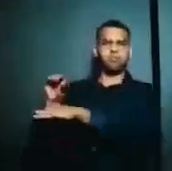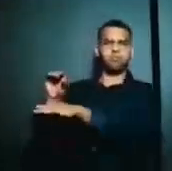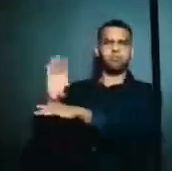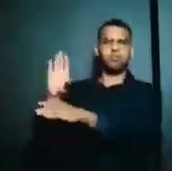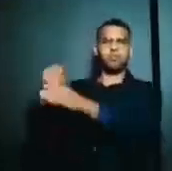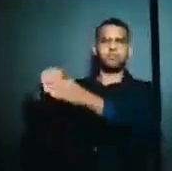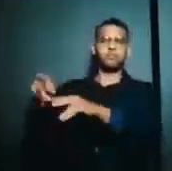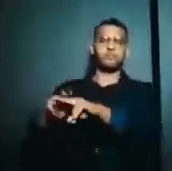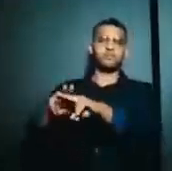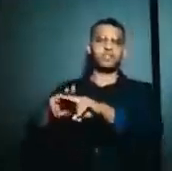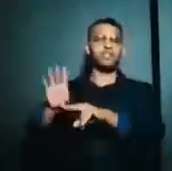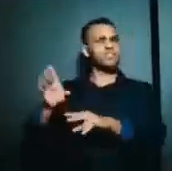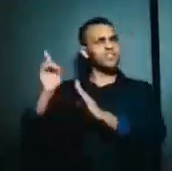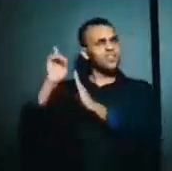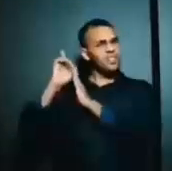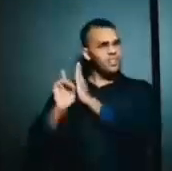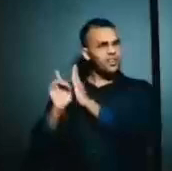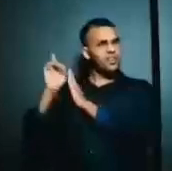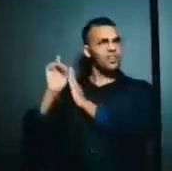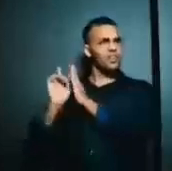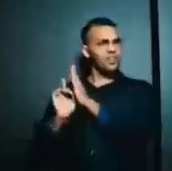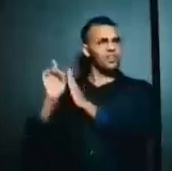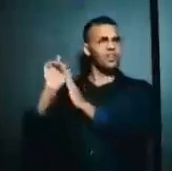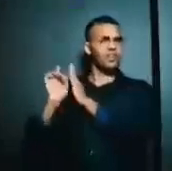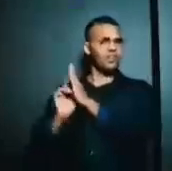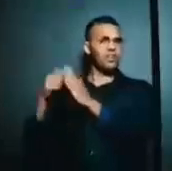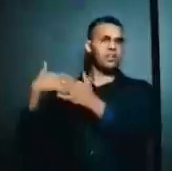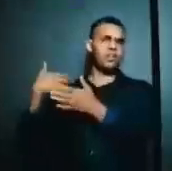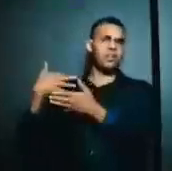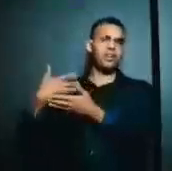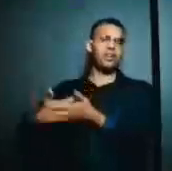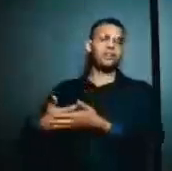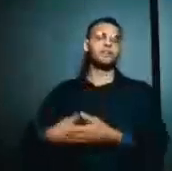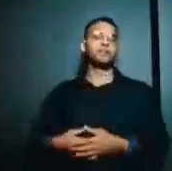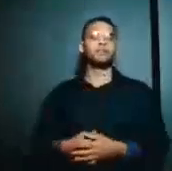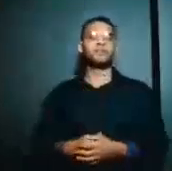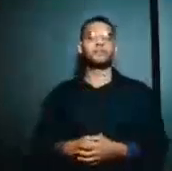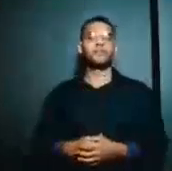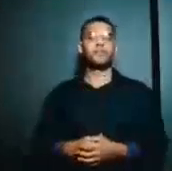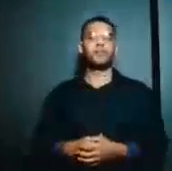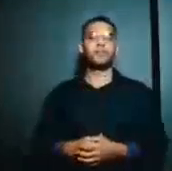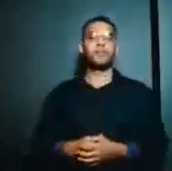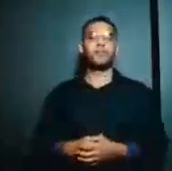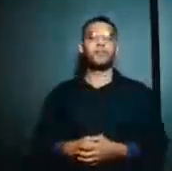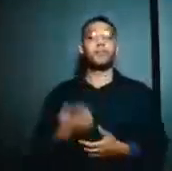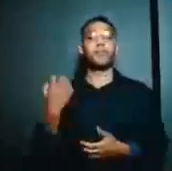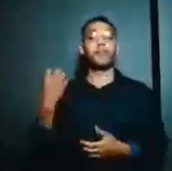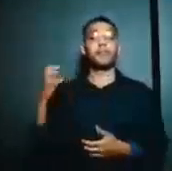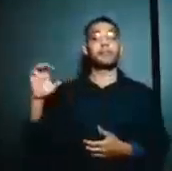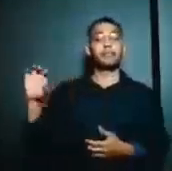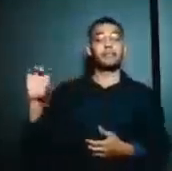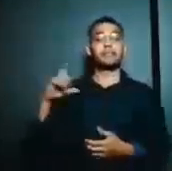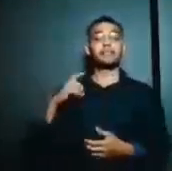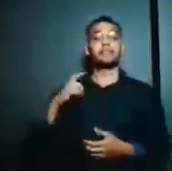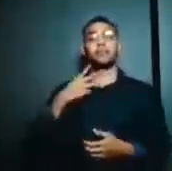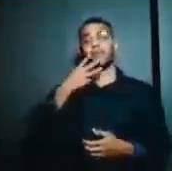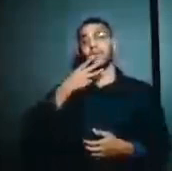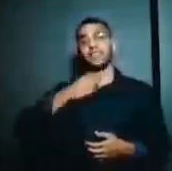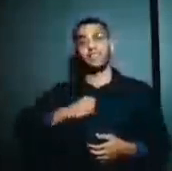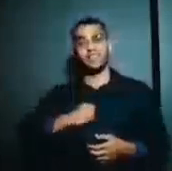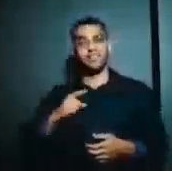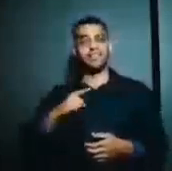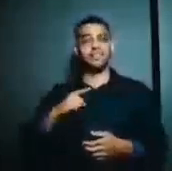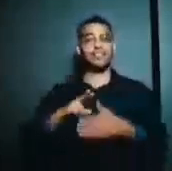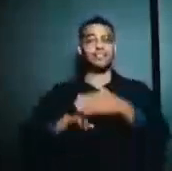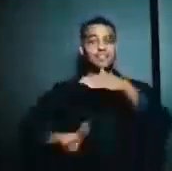Foram décadas e décadas da esquerda, do marxismo cultural, presente nas universidades, trazido por